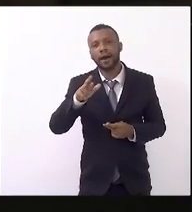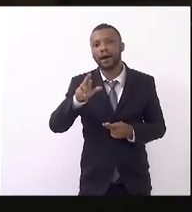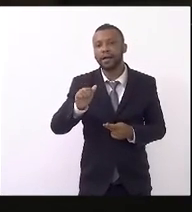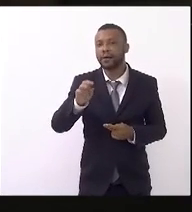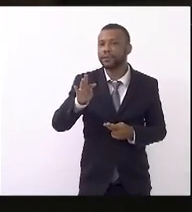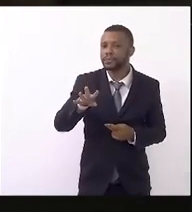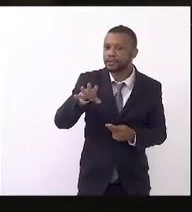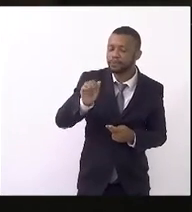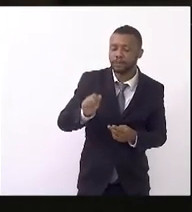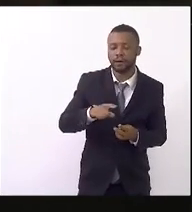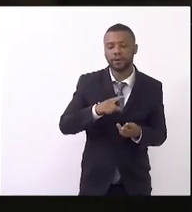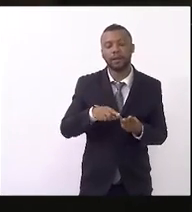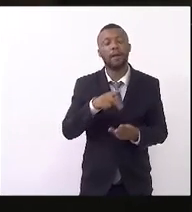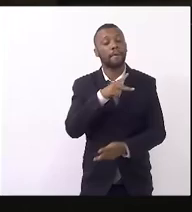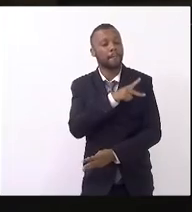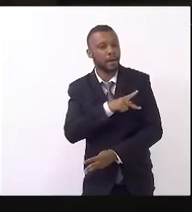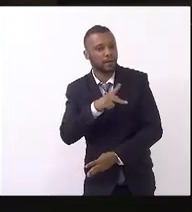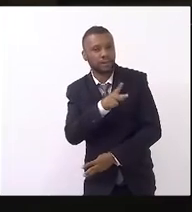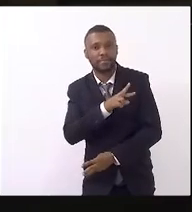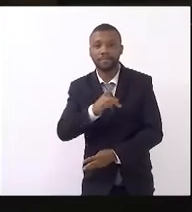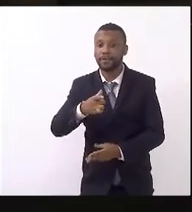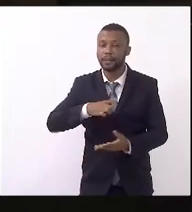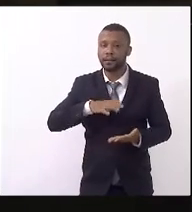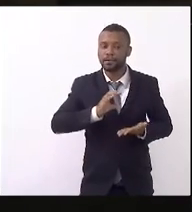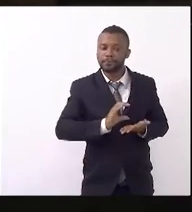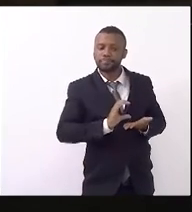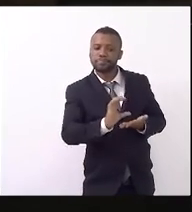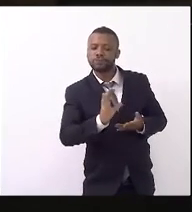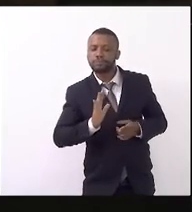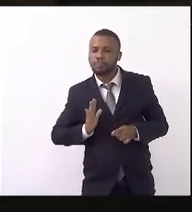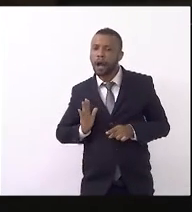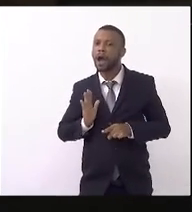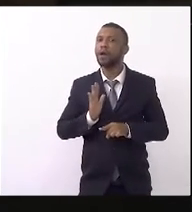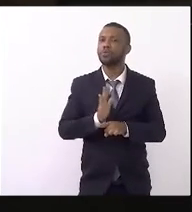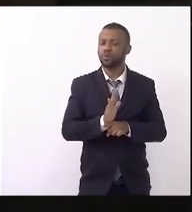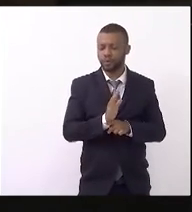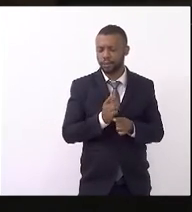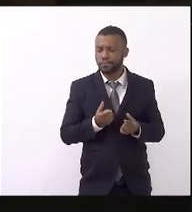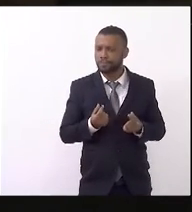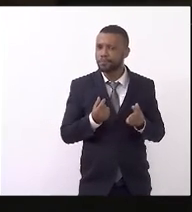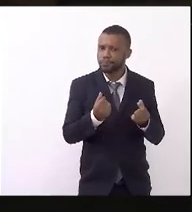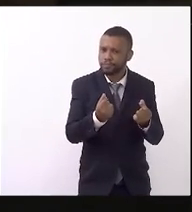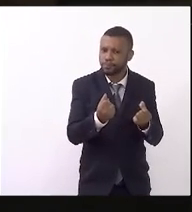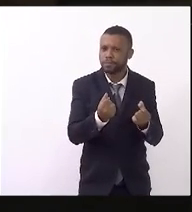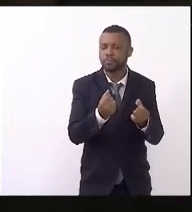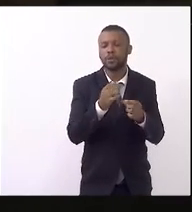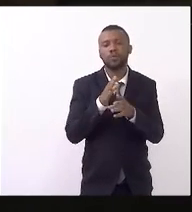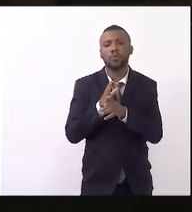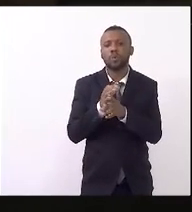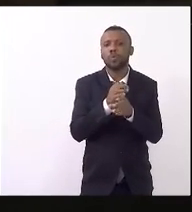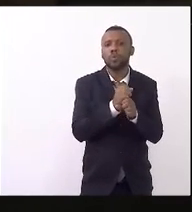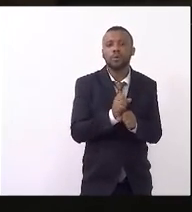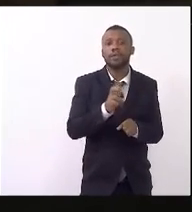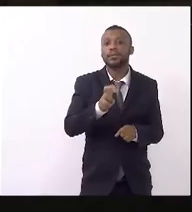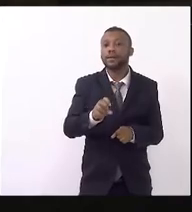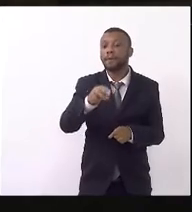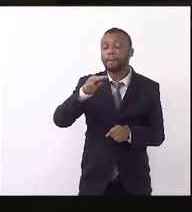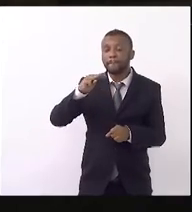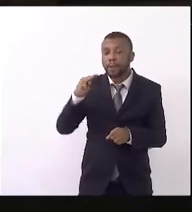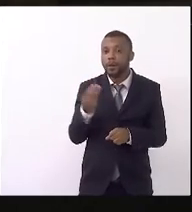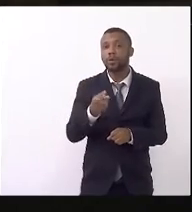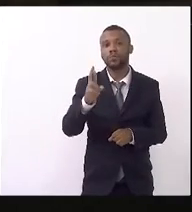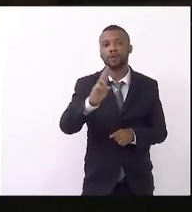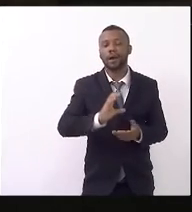receberão, portanto, um socorro financeiro na monta de 5 milhões de